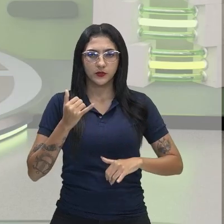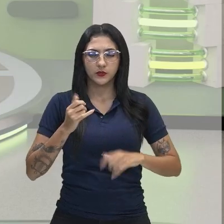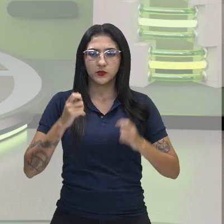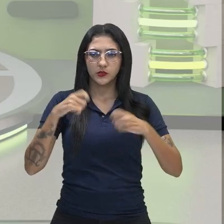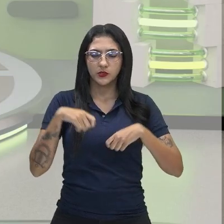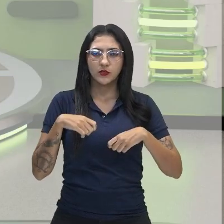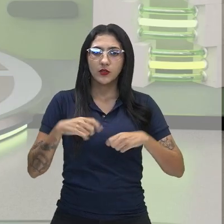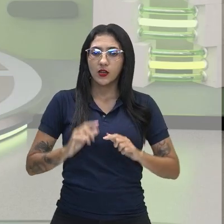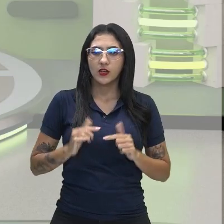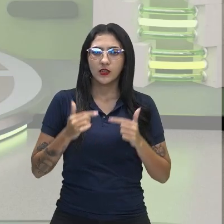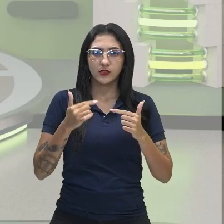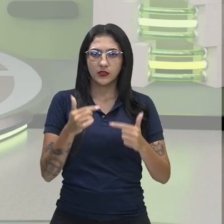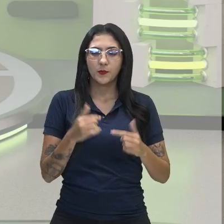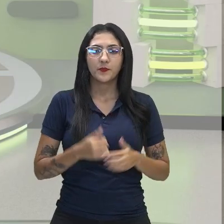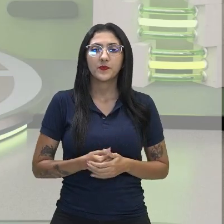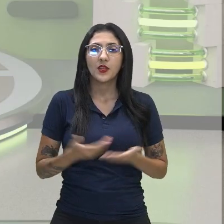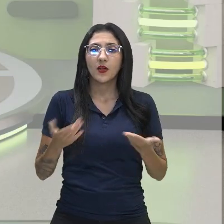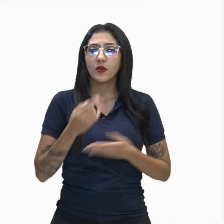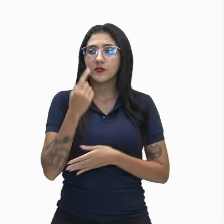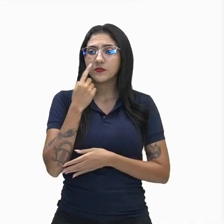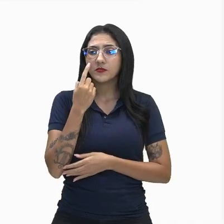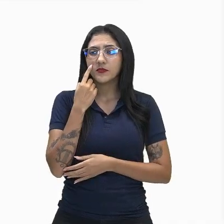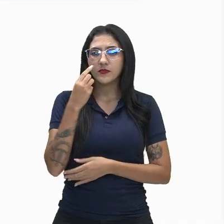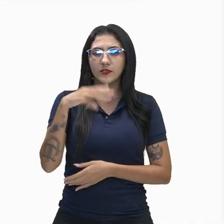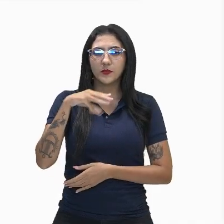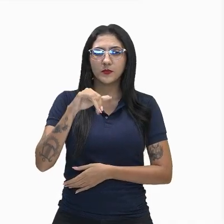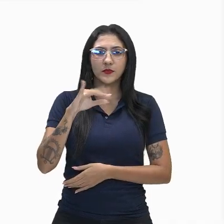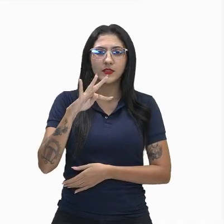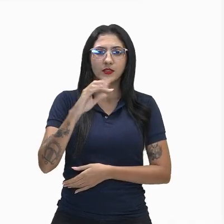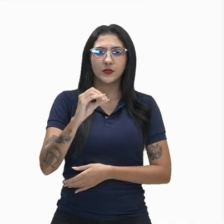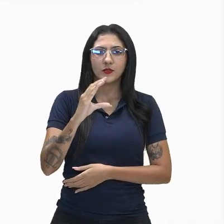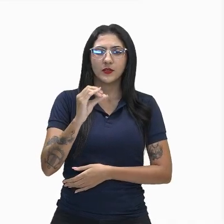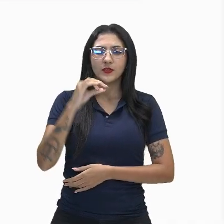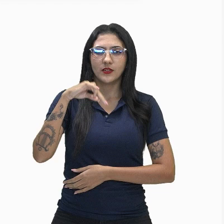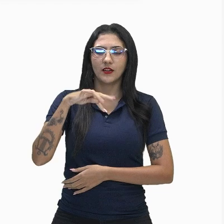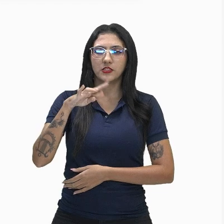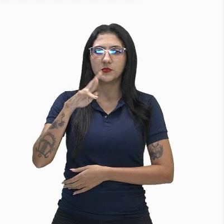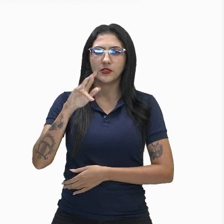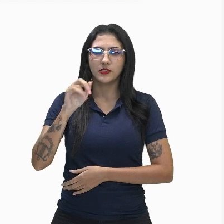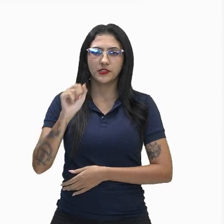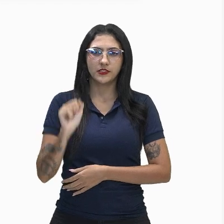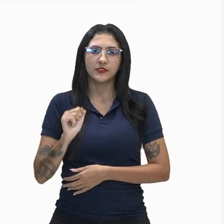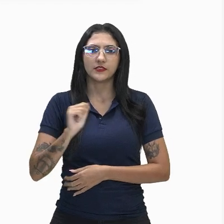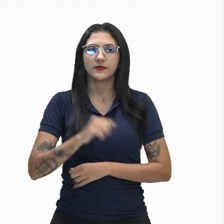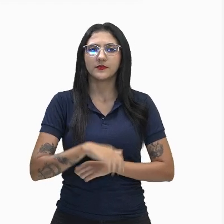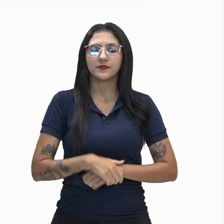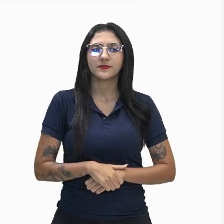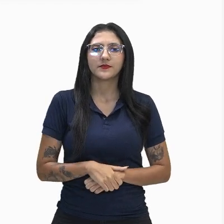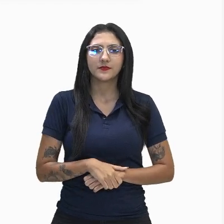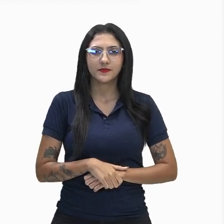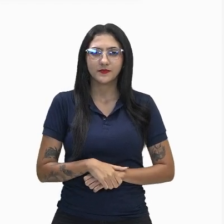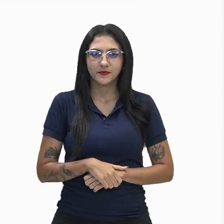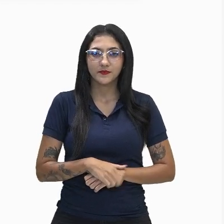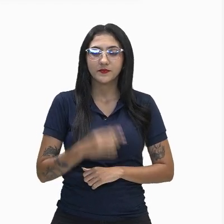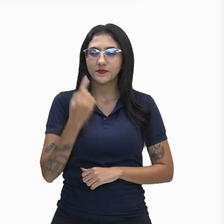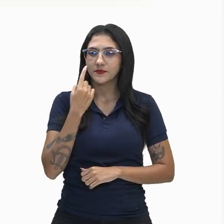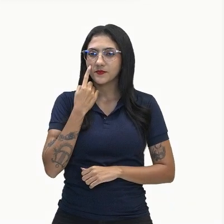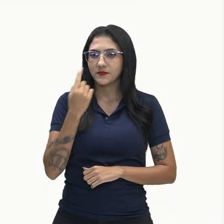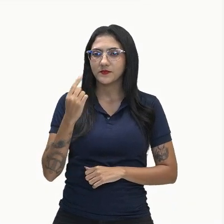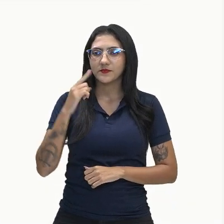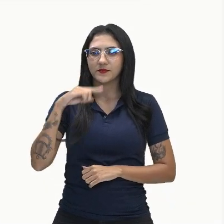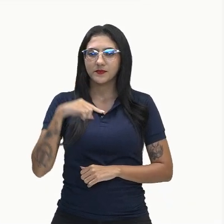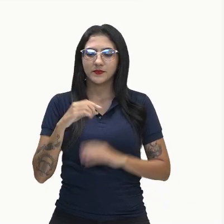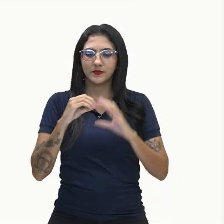Então vamos observar aí o que é a mitocôndria. Bem, a mitocôndria ela é uma organela membranosa que